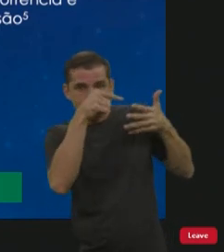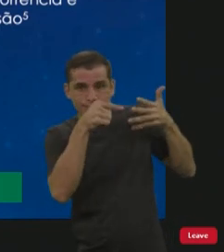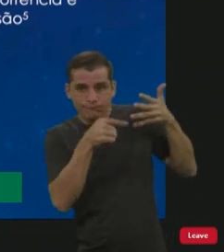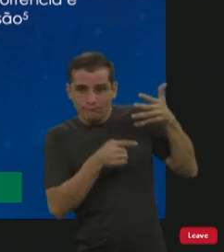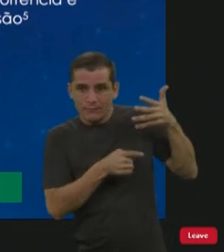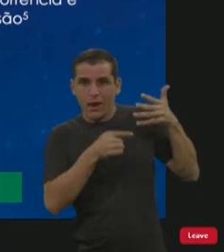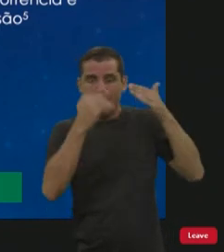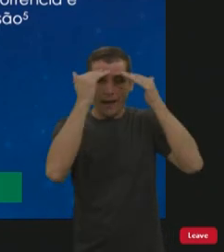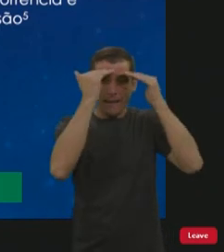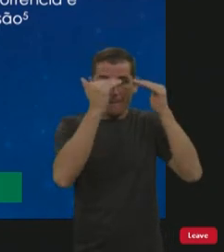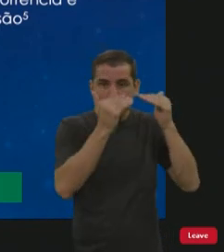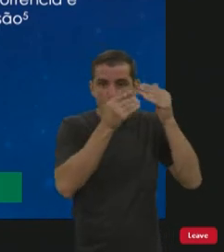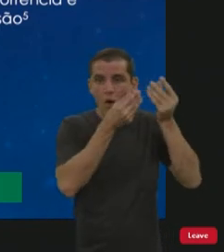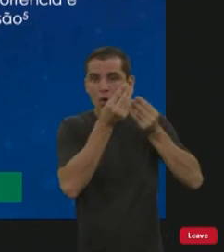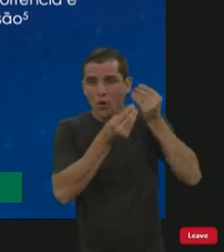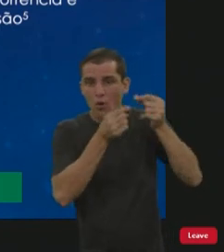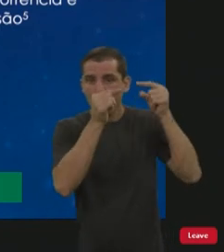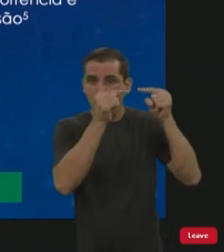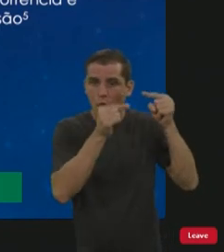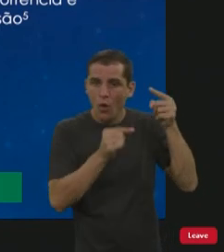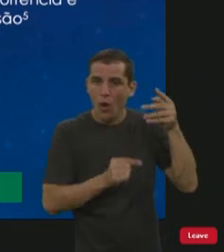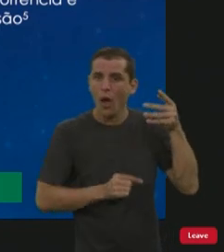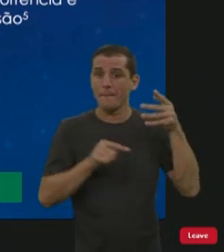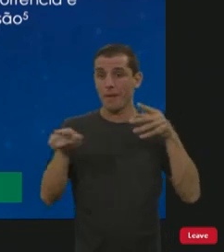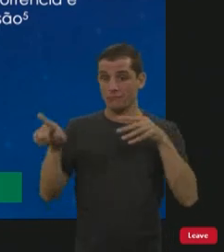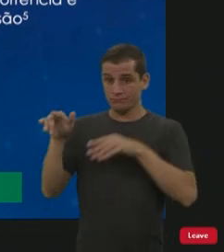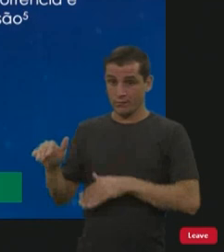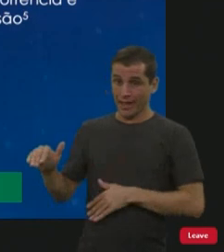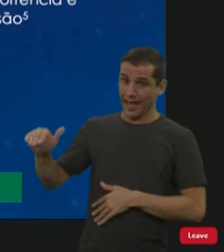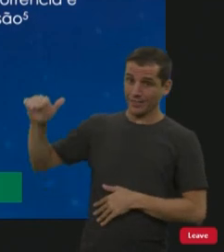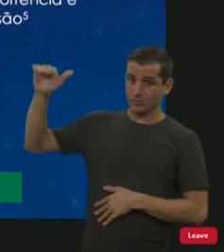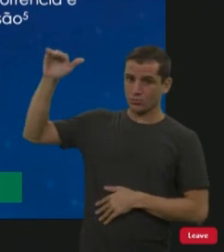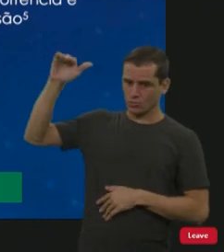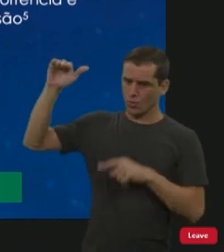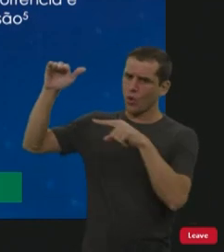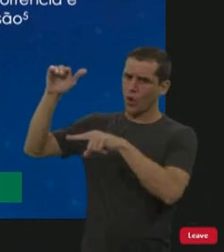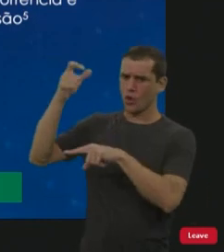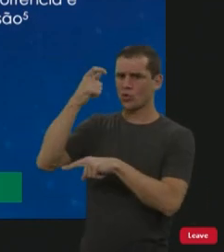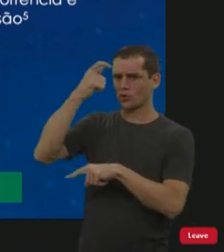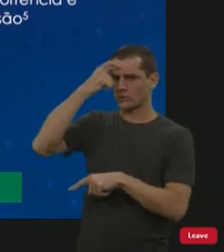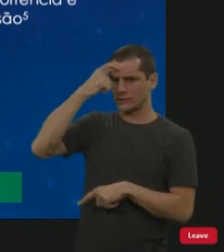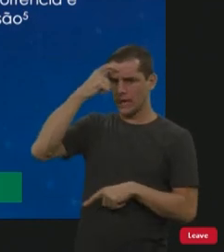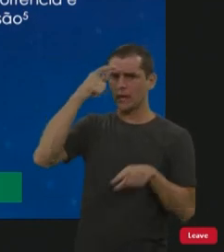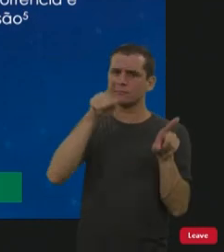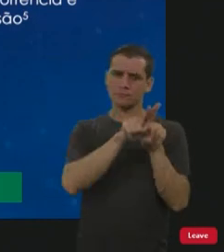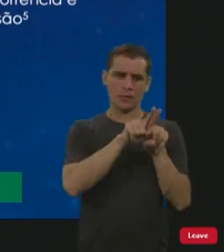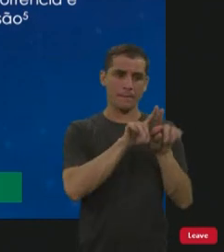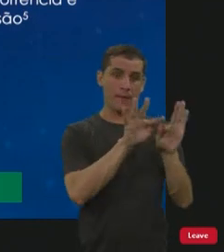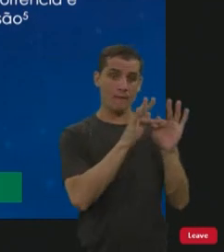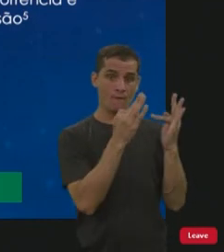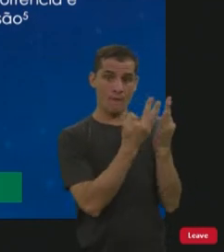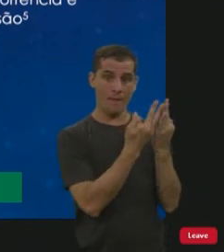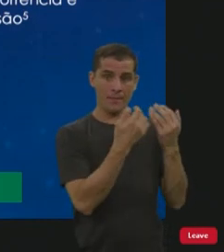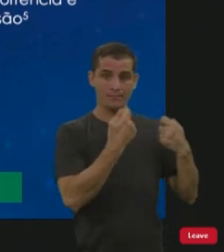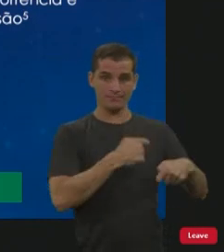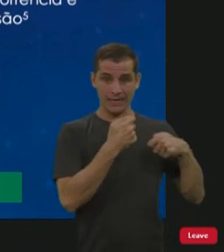já, tanto quanto para a família desse paciente, que vai estar sempre ali